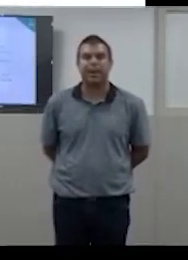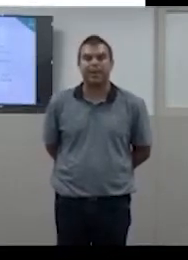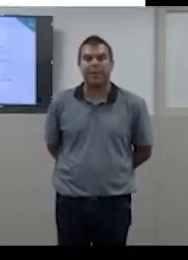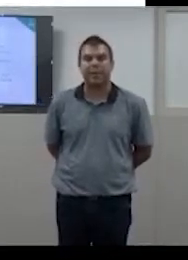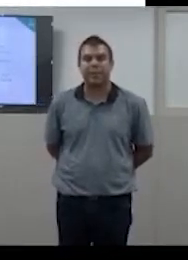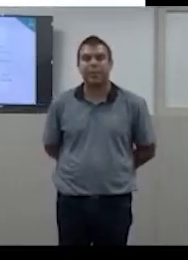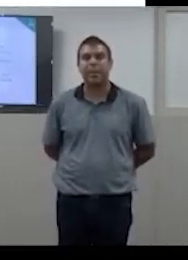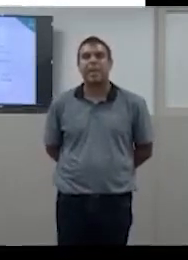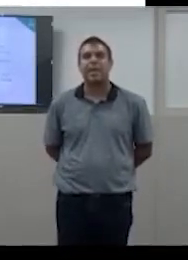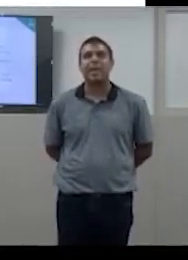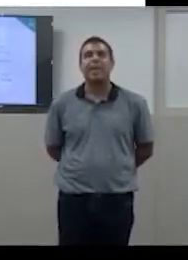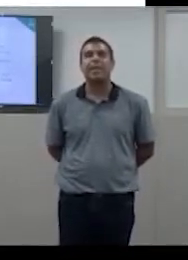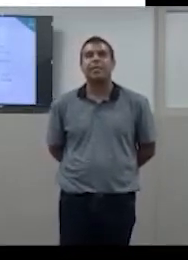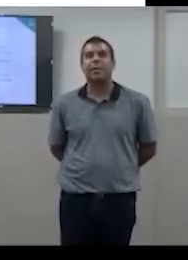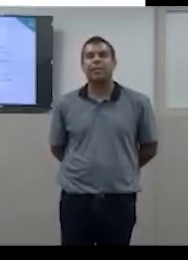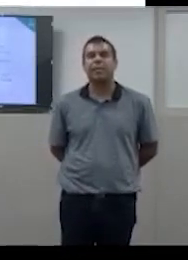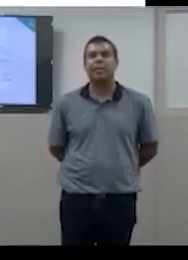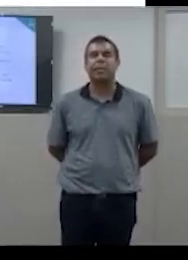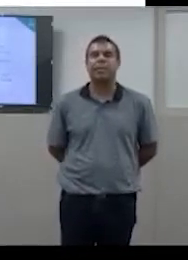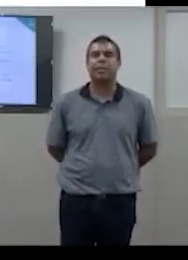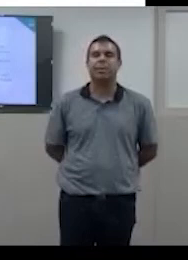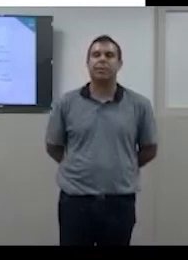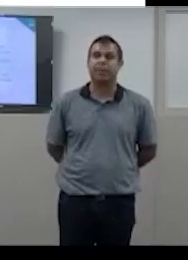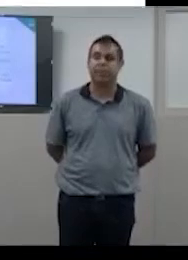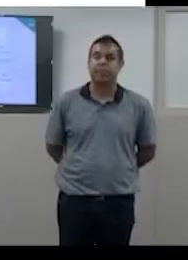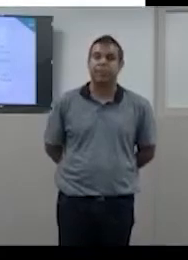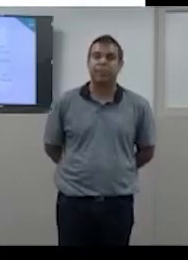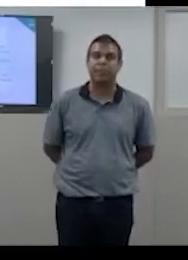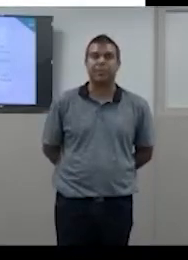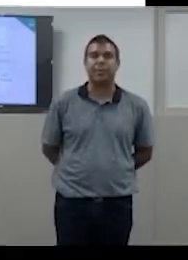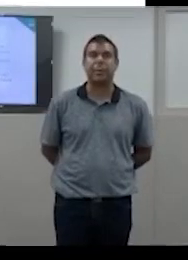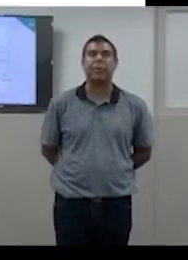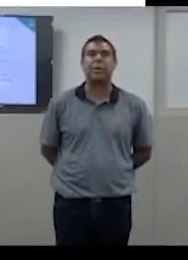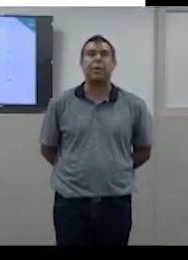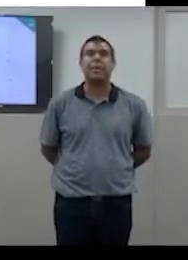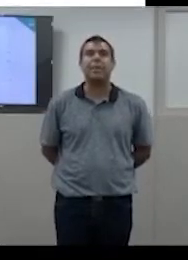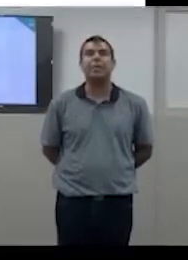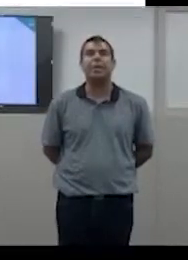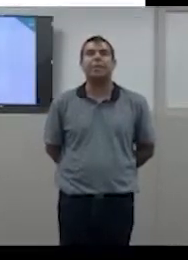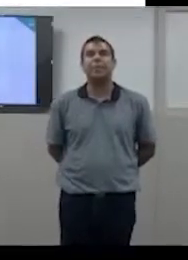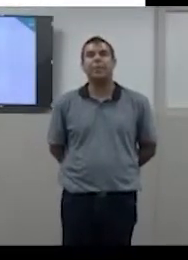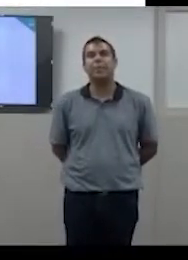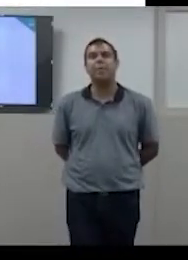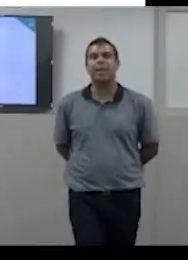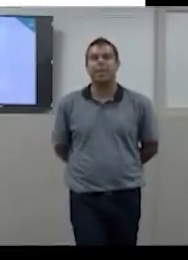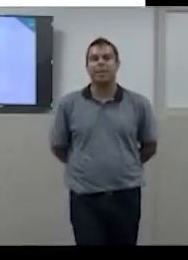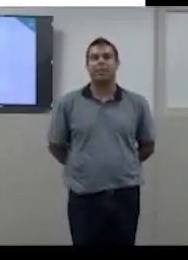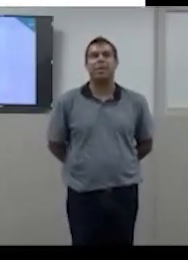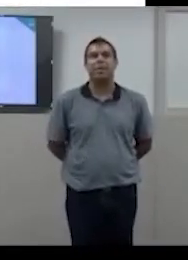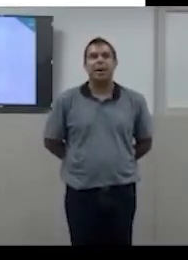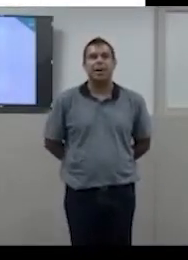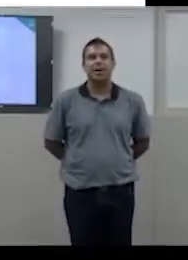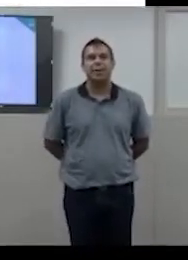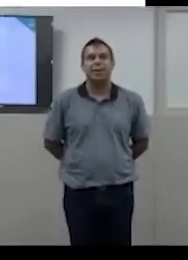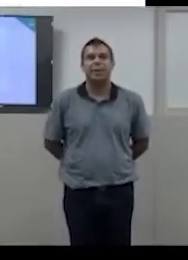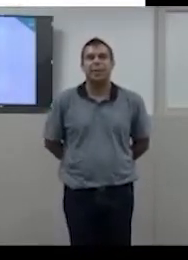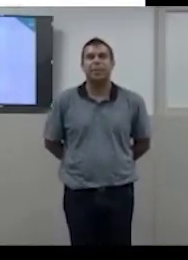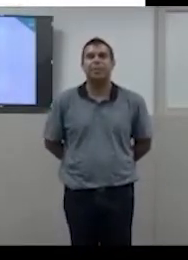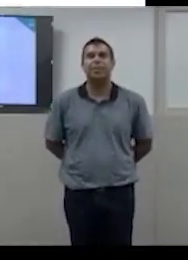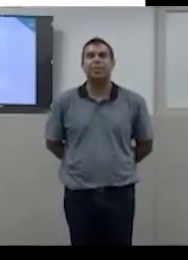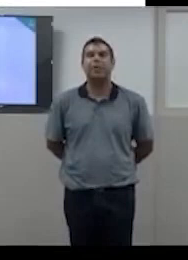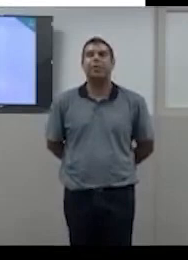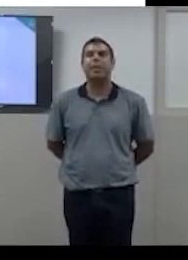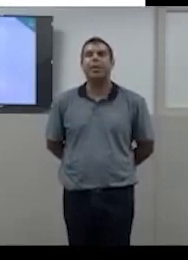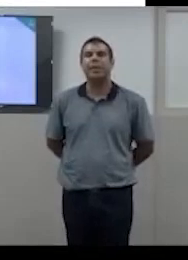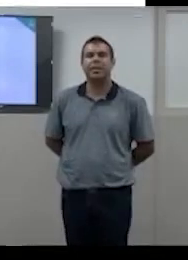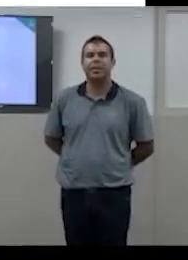pegando essa base de informação. E dentro desse sistema a temperatura final tem que ser o mesmo, certo? Então, assim, vamos dar uma olhada ali, pessoal. Antes de mais